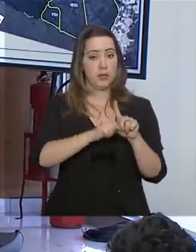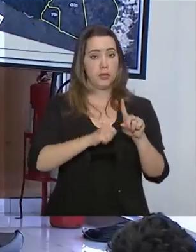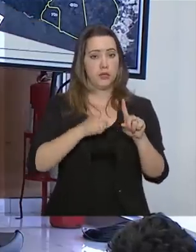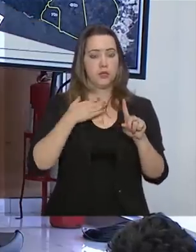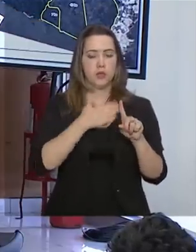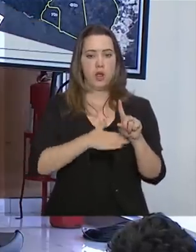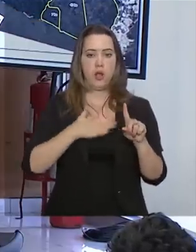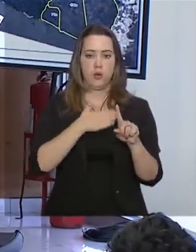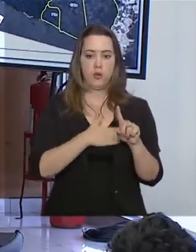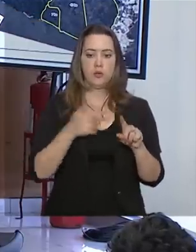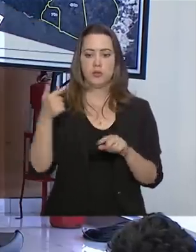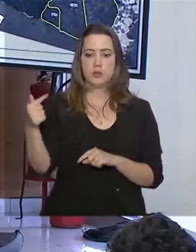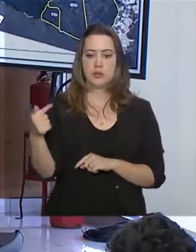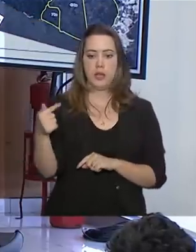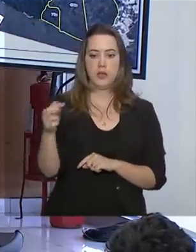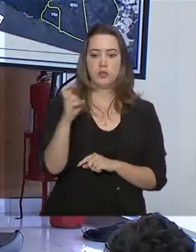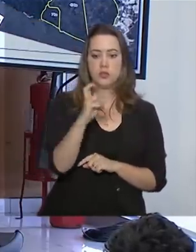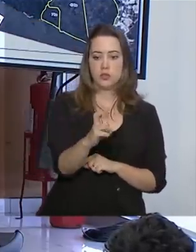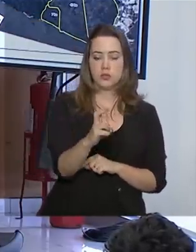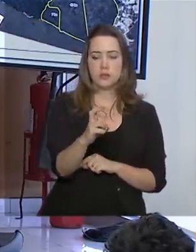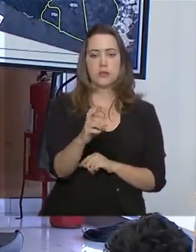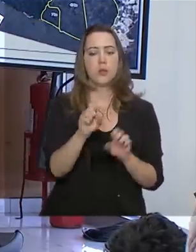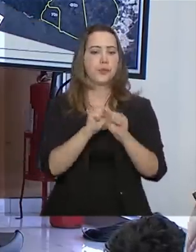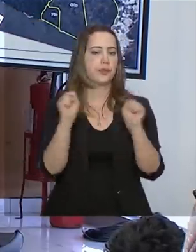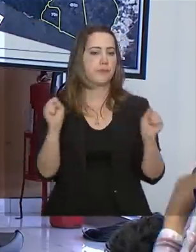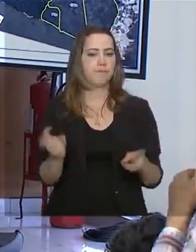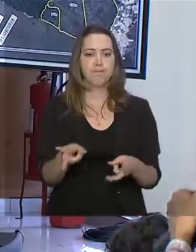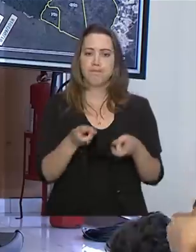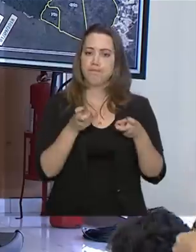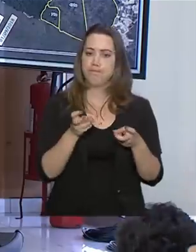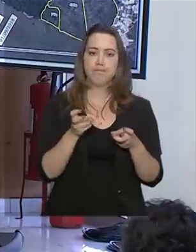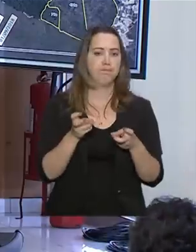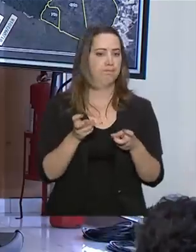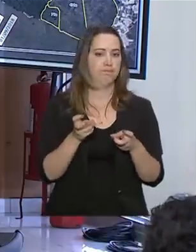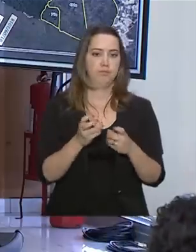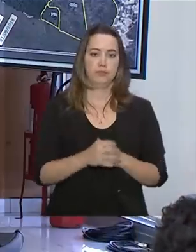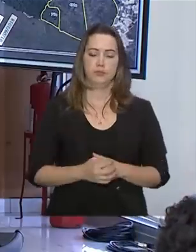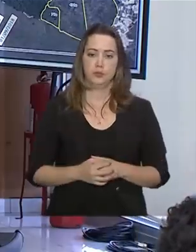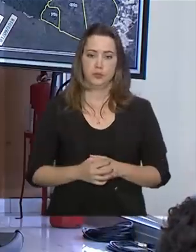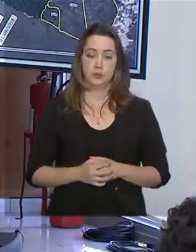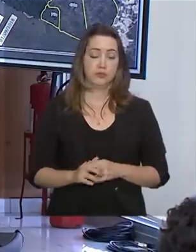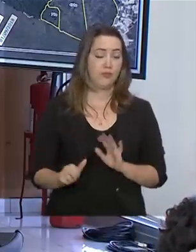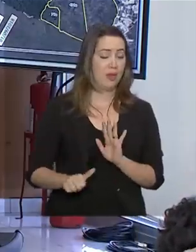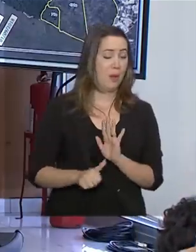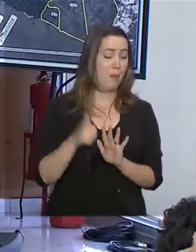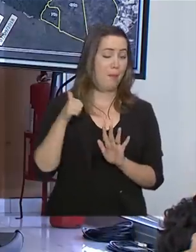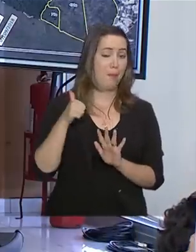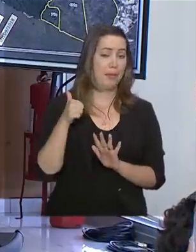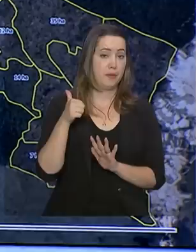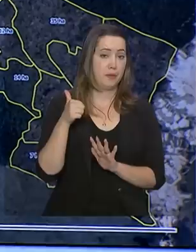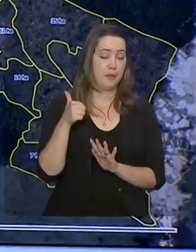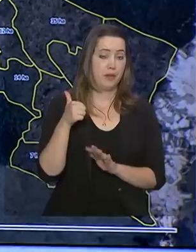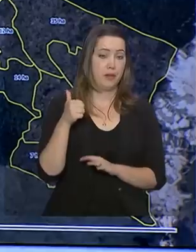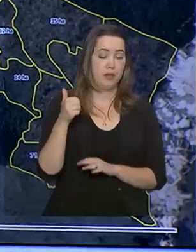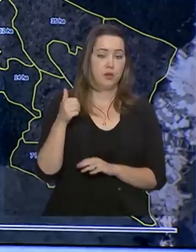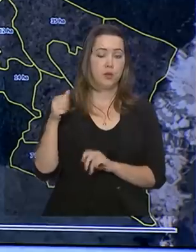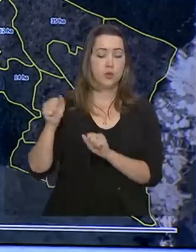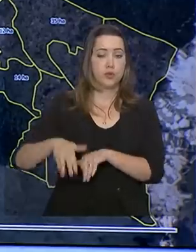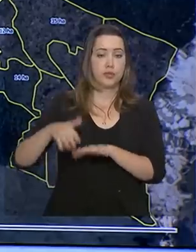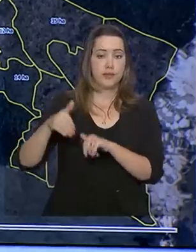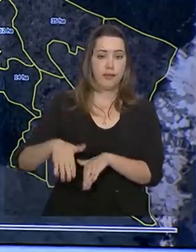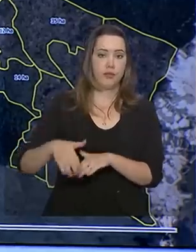ponta e 5 nessa eterna não pegou o próximo primeiro do 1 de 9 de setembro de